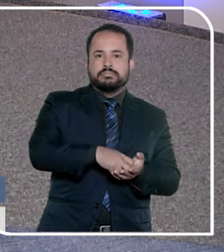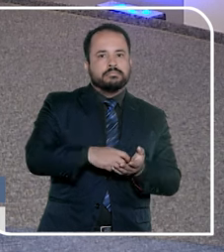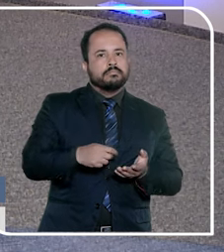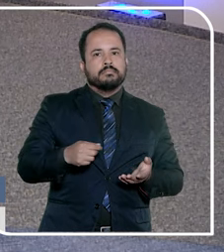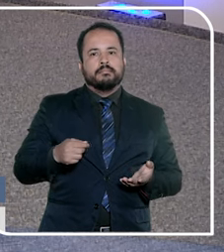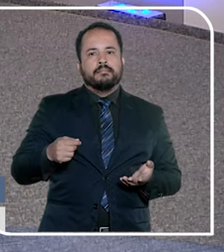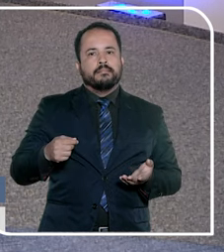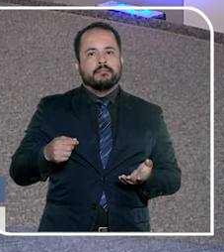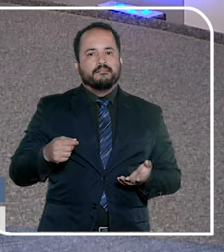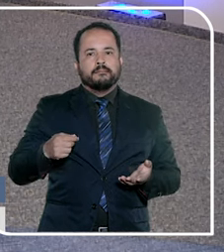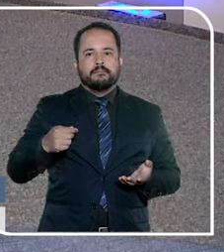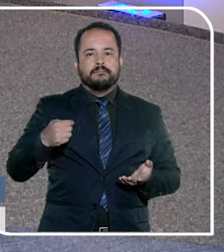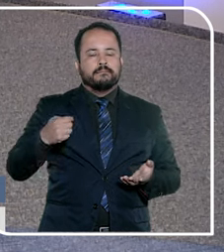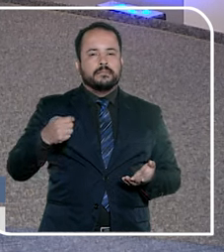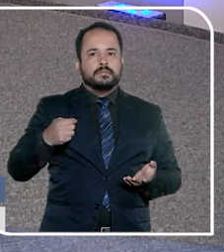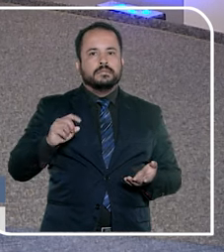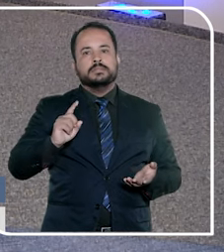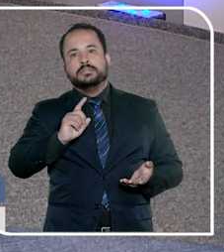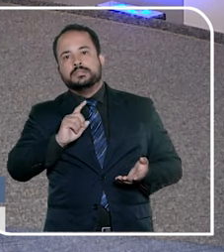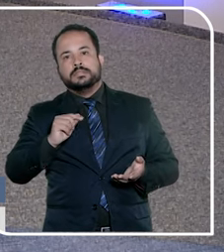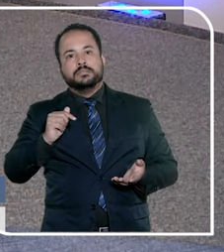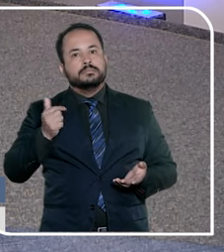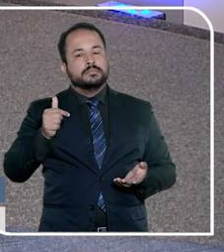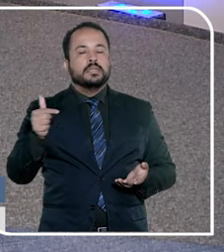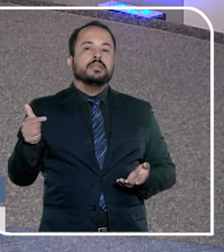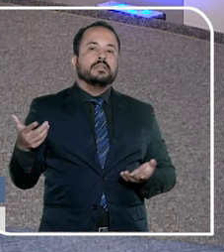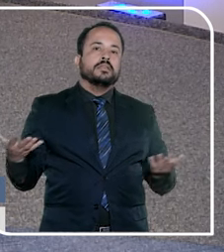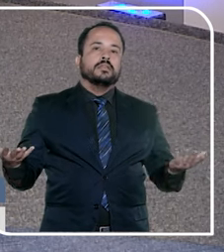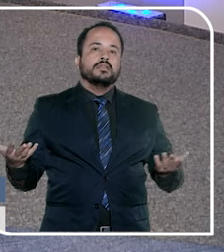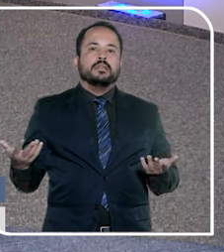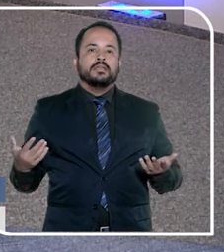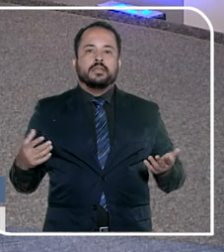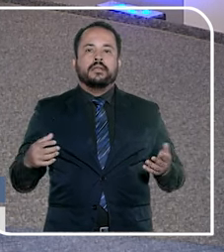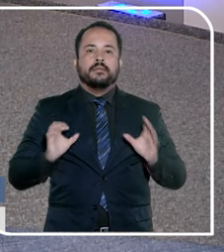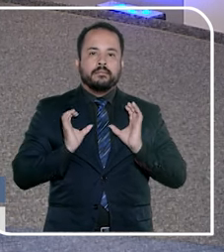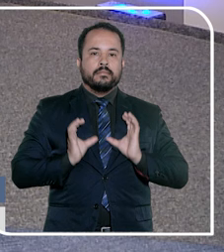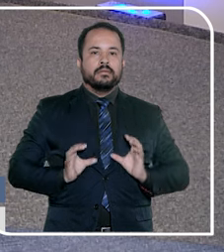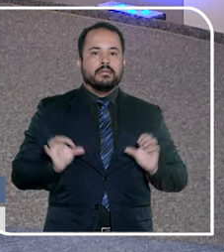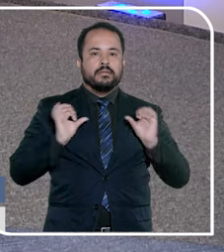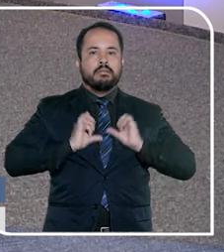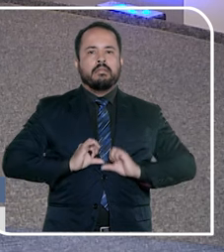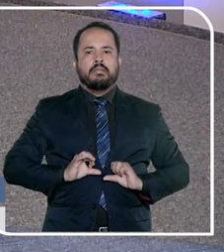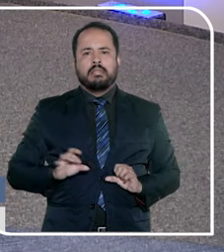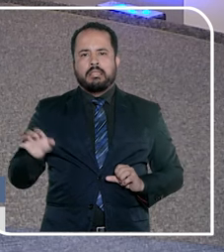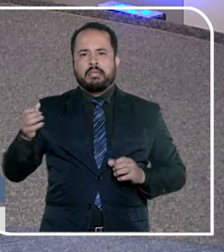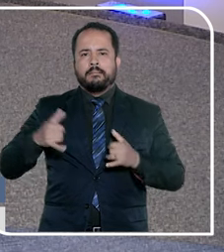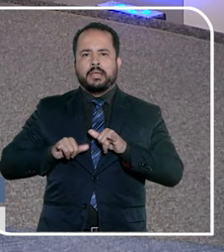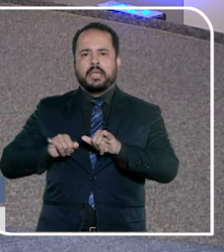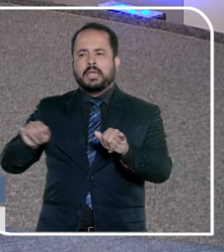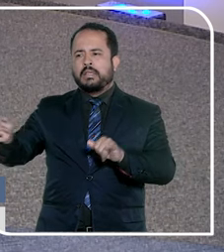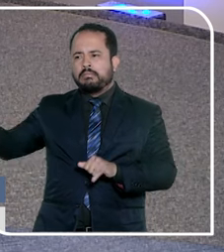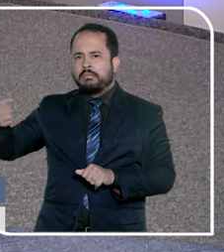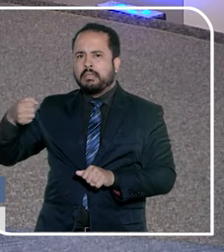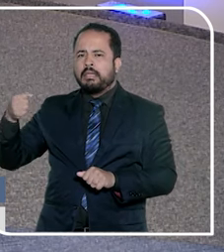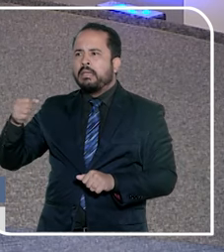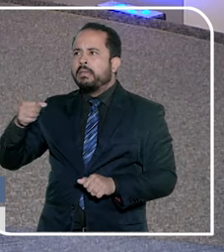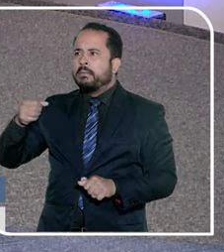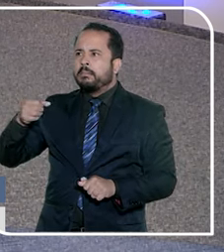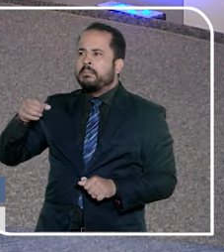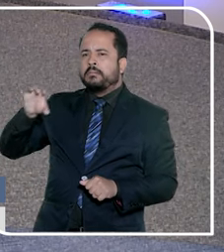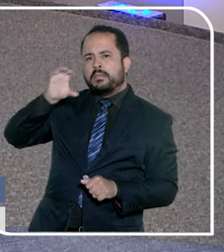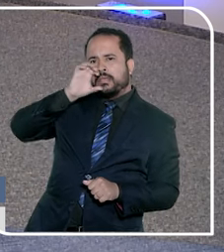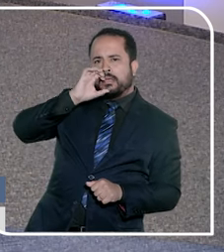exemplo clássico desses crimes de bagatela da pessoa que entra no supermercado para pegar uma bebida um chocolate ou alguma coisa assim